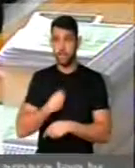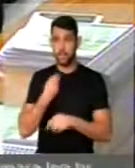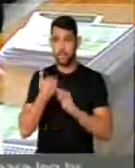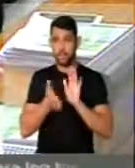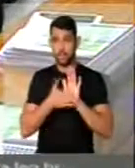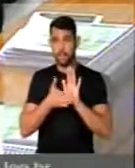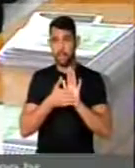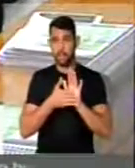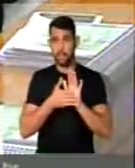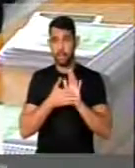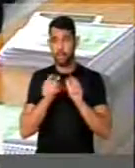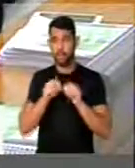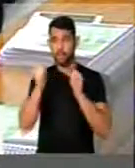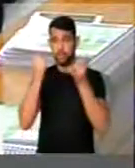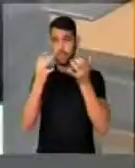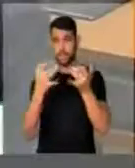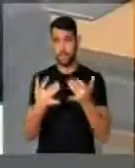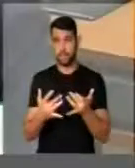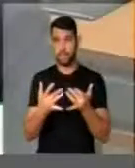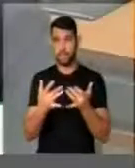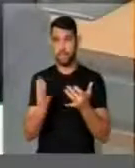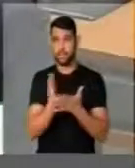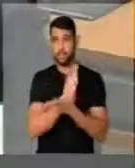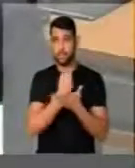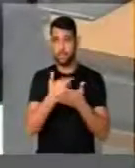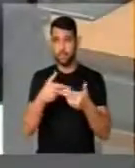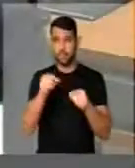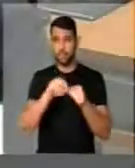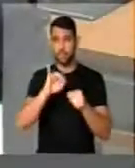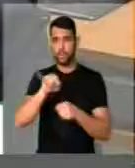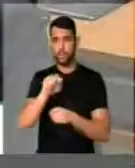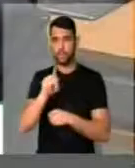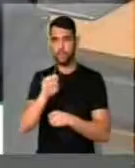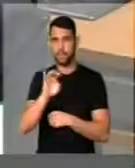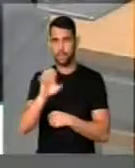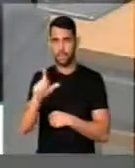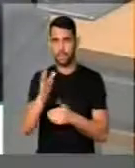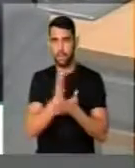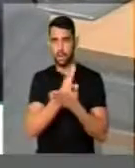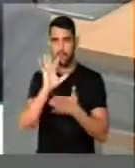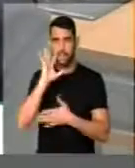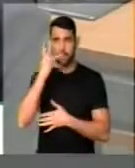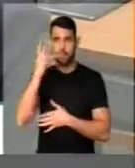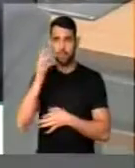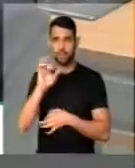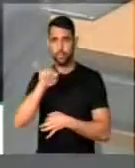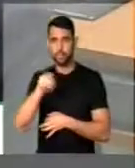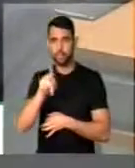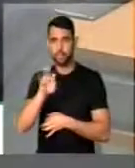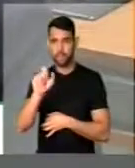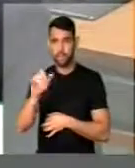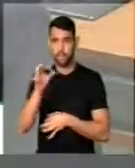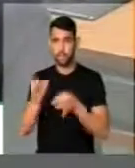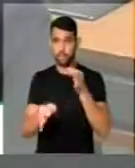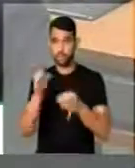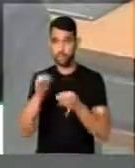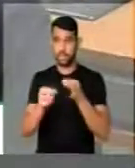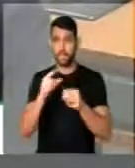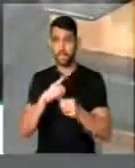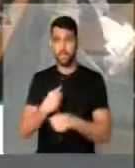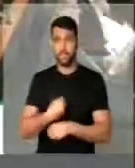aqui é o esclarecimento de algumas jurisprudências, algumas decisões jurisprudenciais que